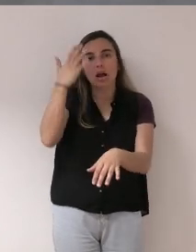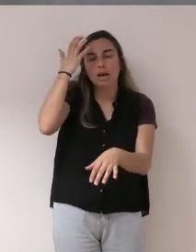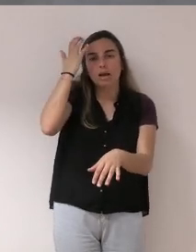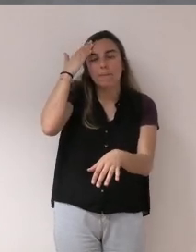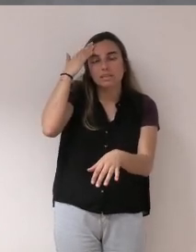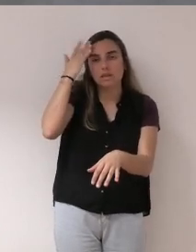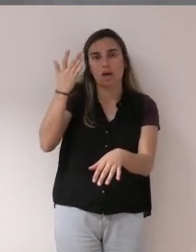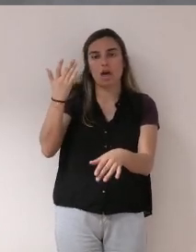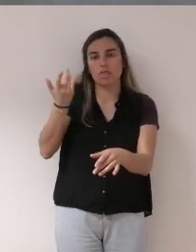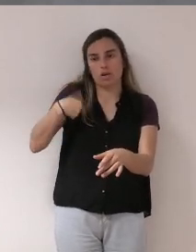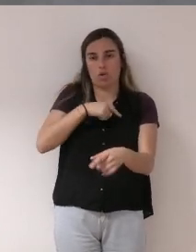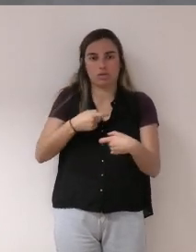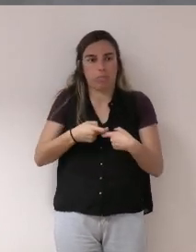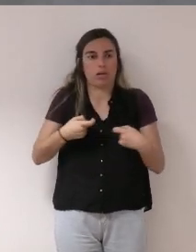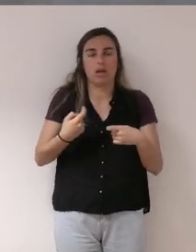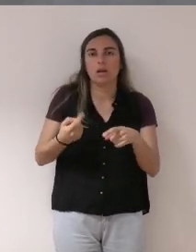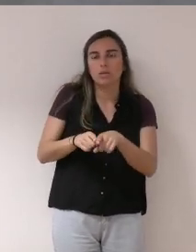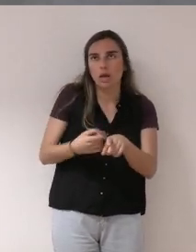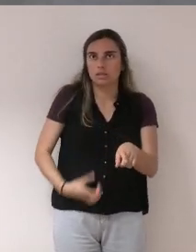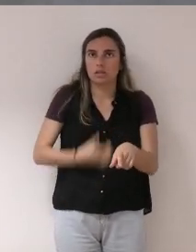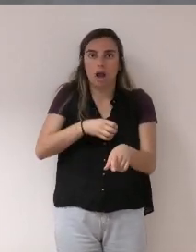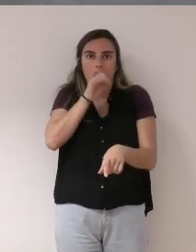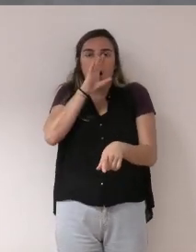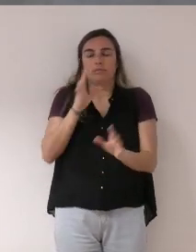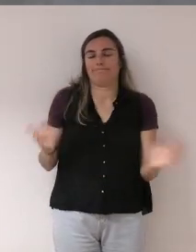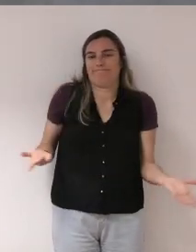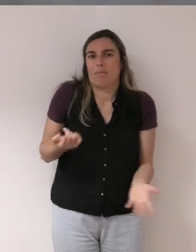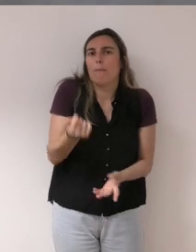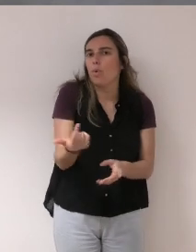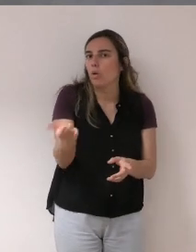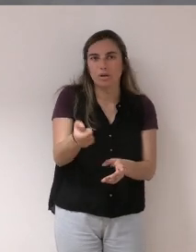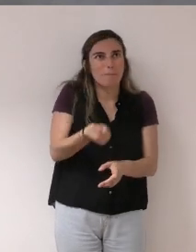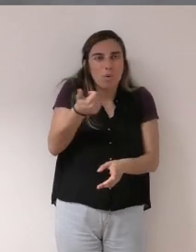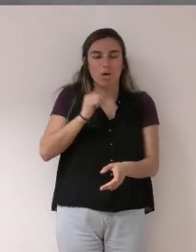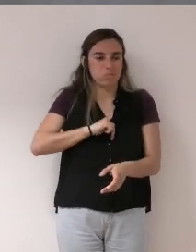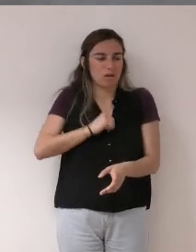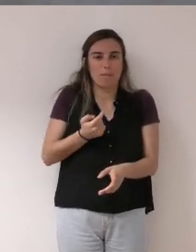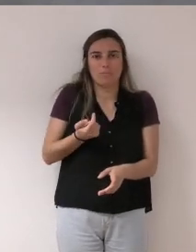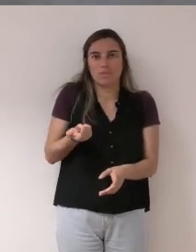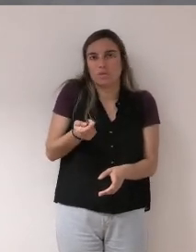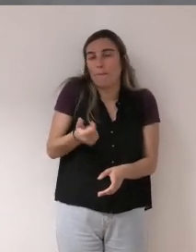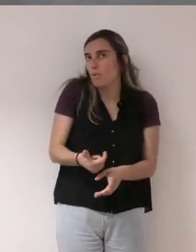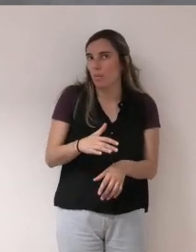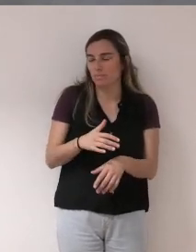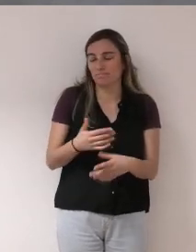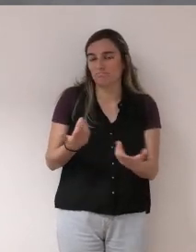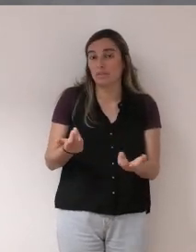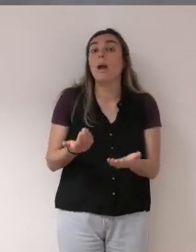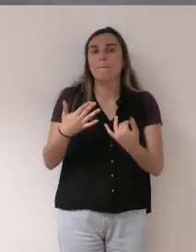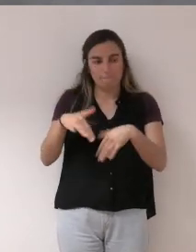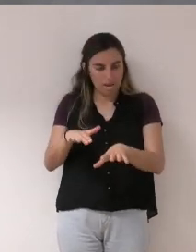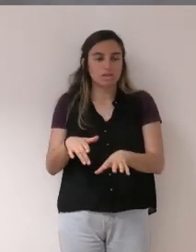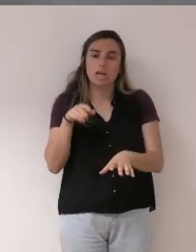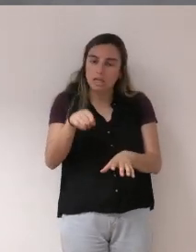capacidade de nos chocarmos com o que quer que seja já está muito esmaecida, digamos.